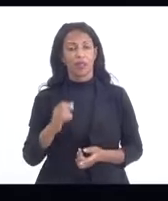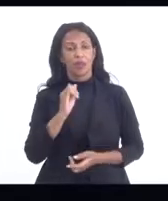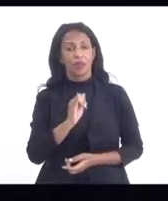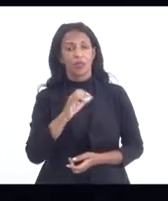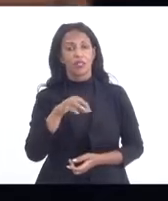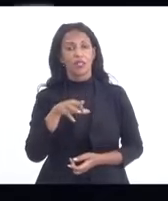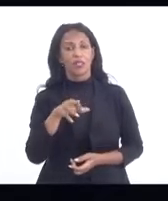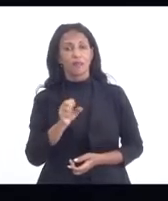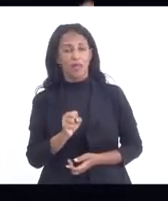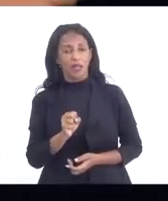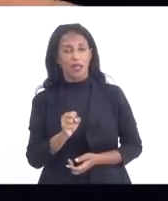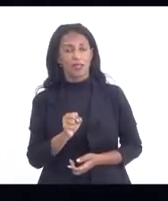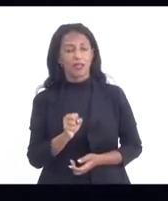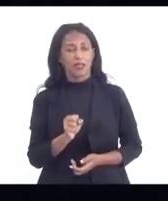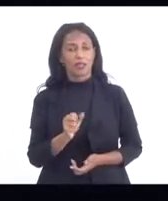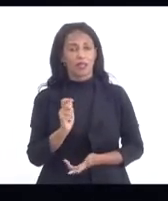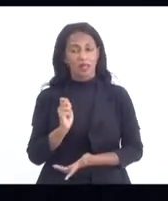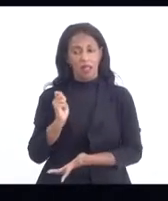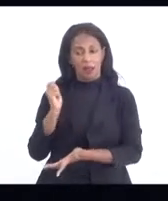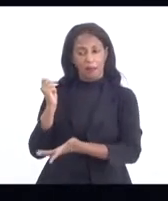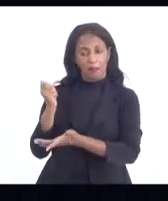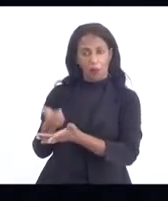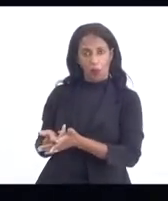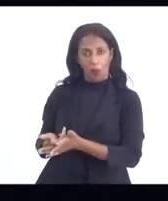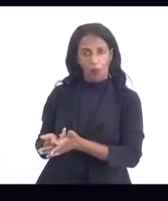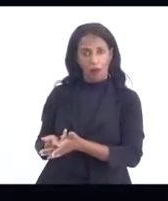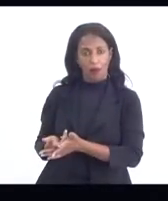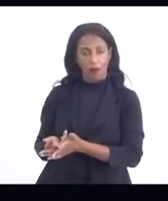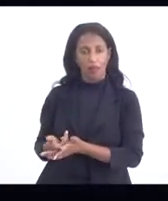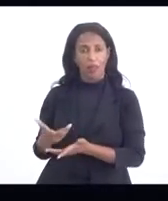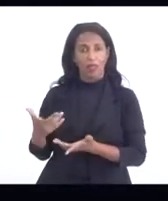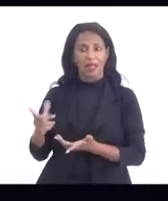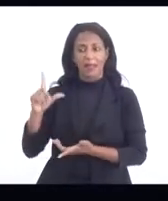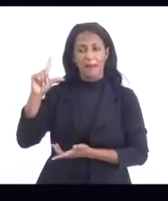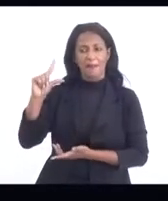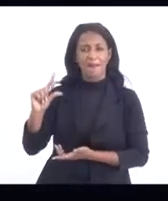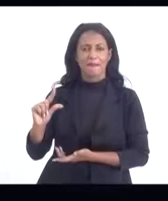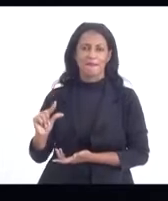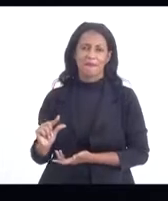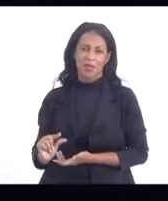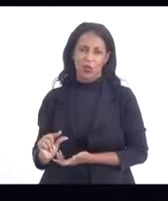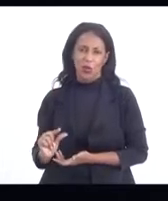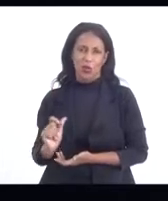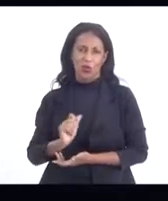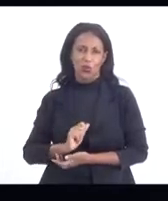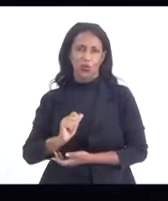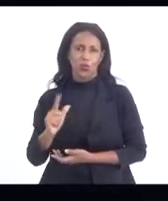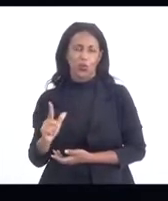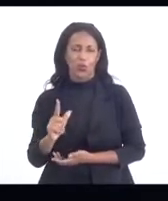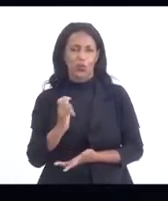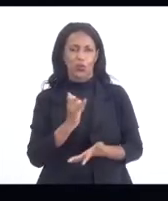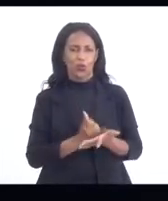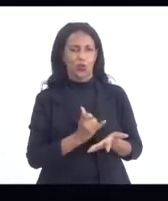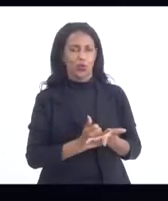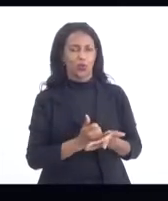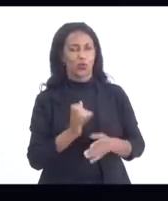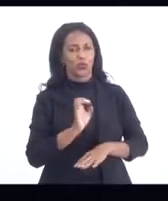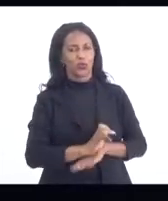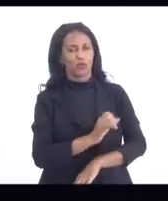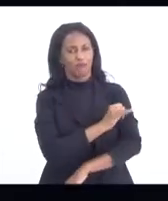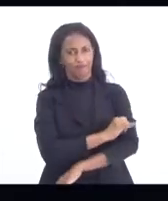ICMS, que é cobrado, ele é muito menor do que o ICMS do café do estado do